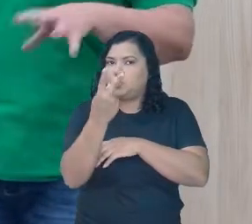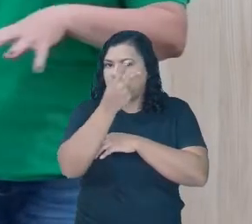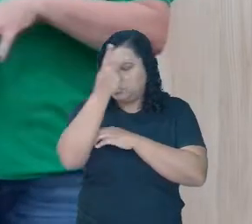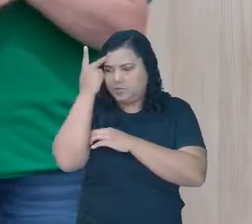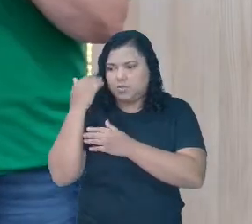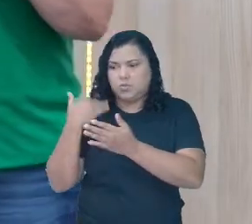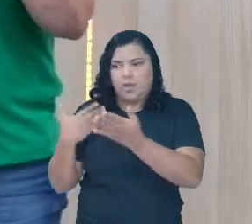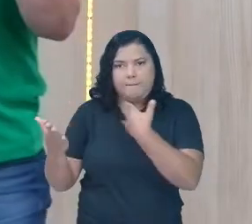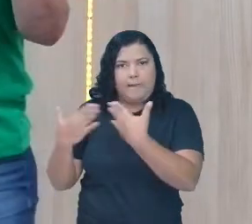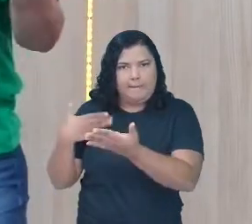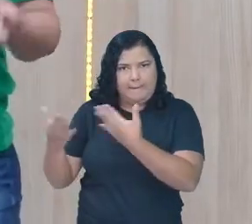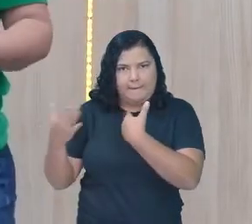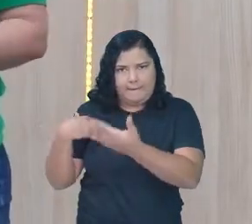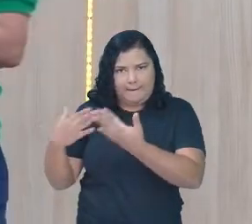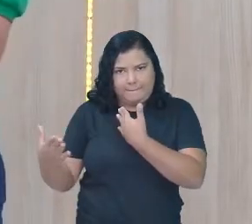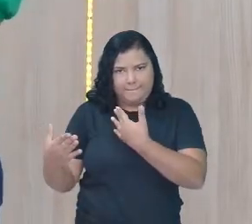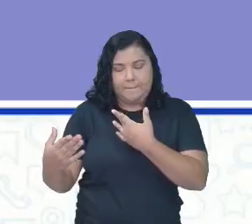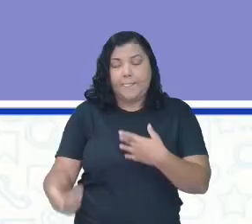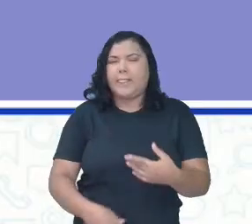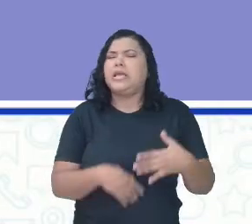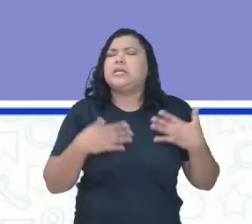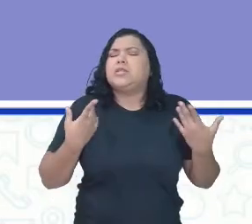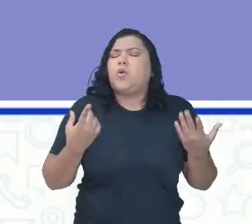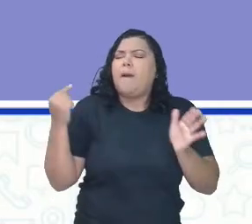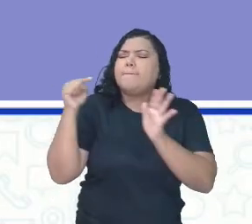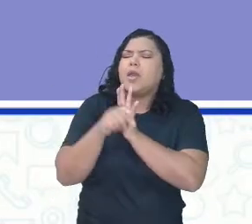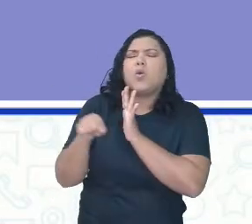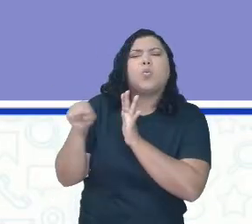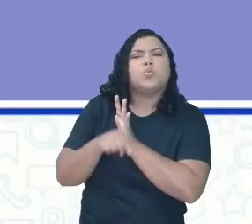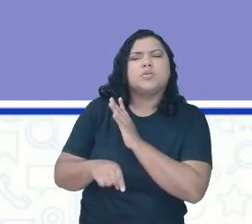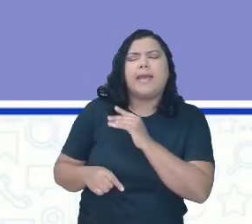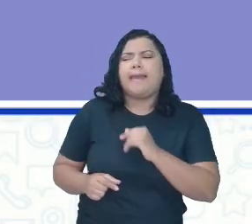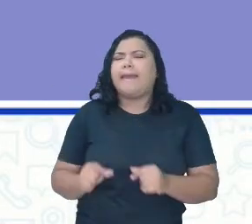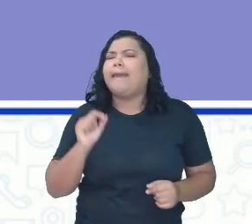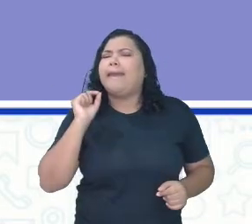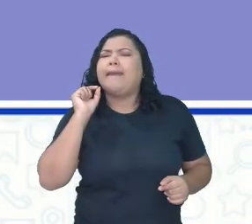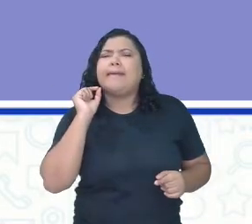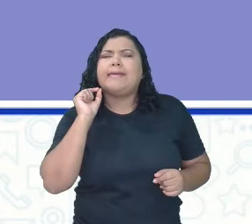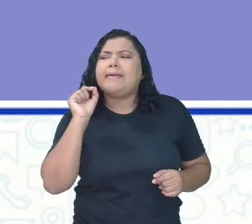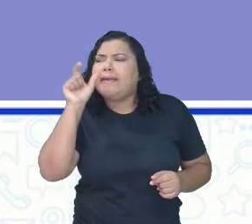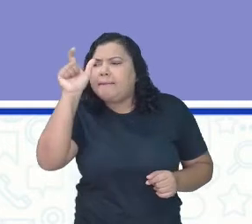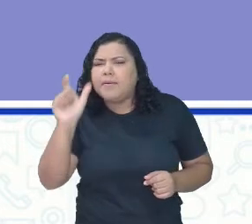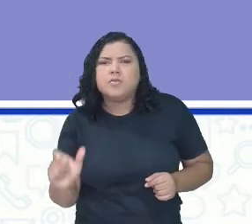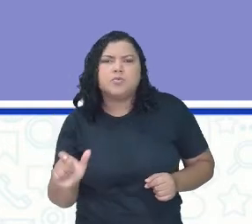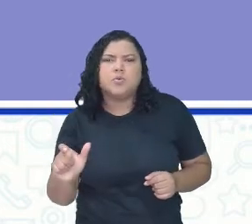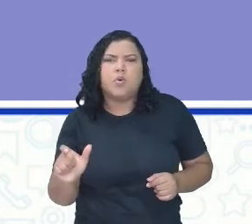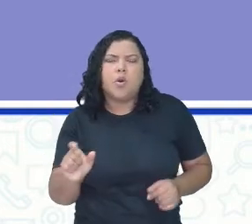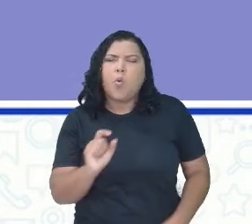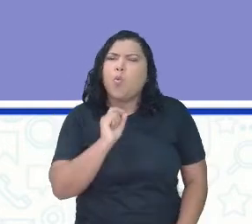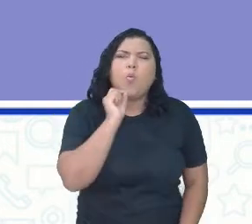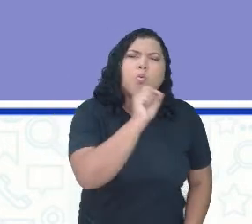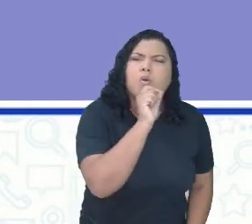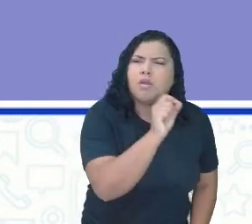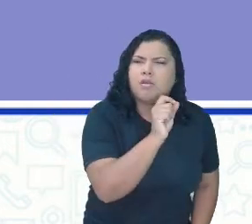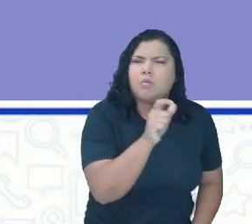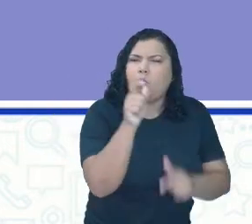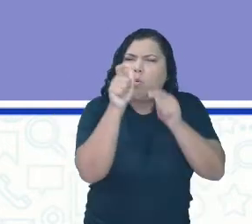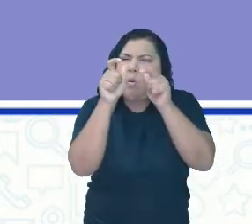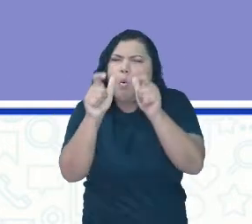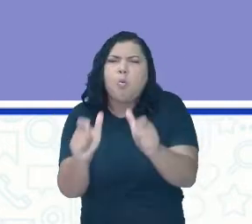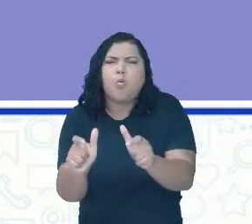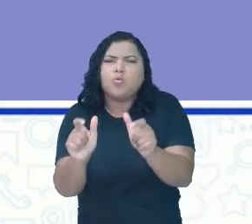E as perguntas que são feitas é quem, que, onde, quando, não